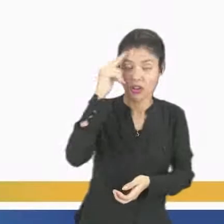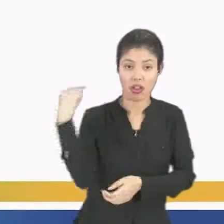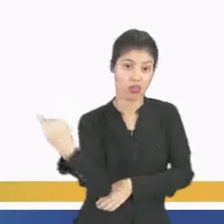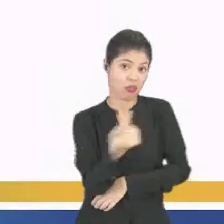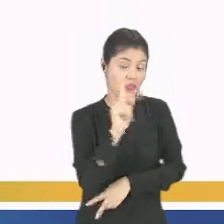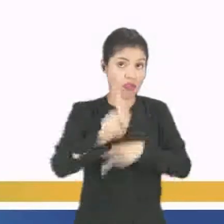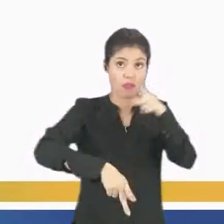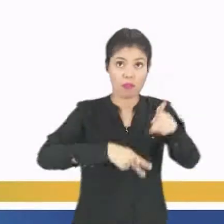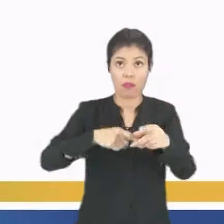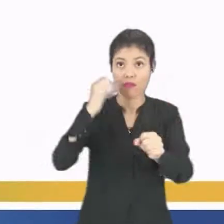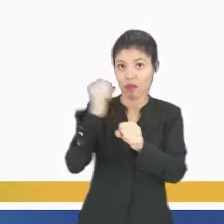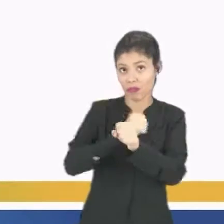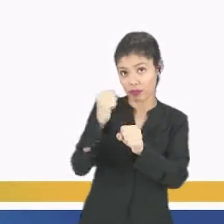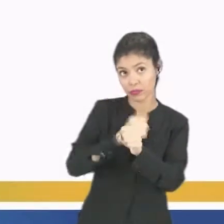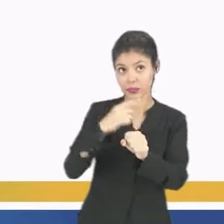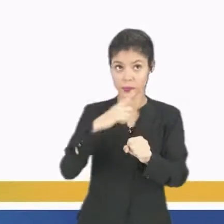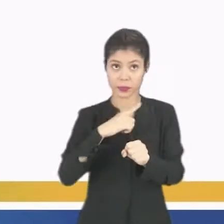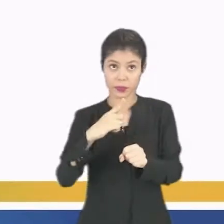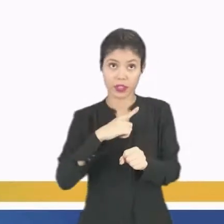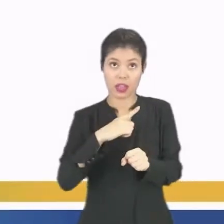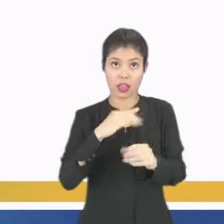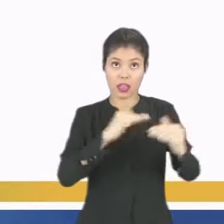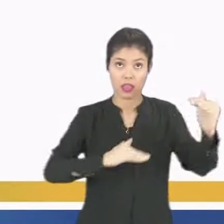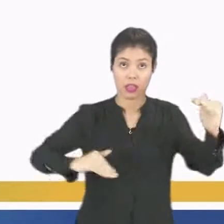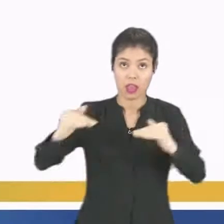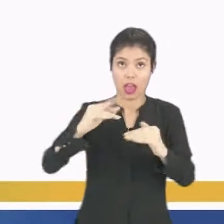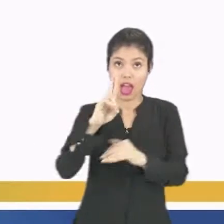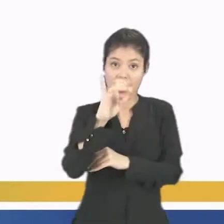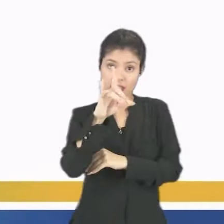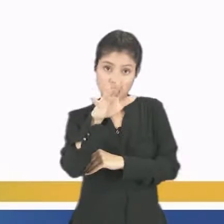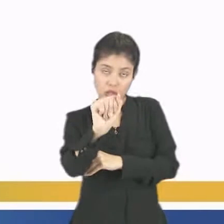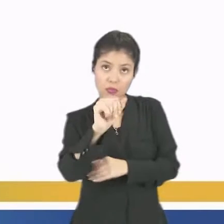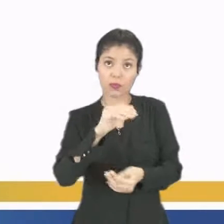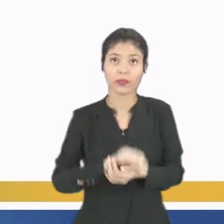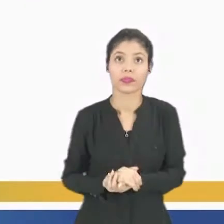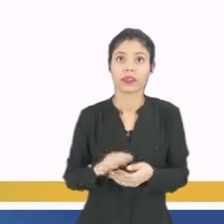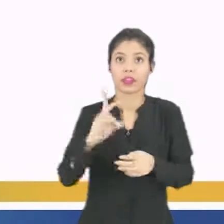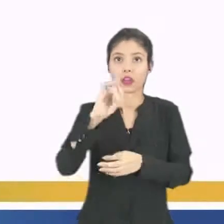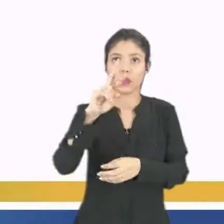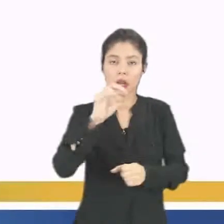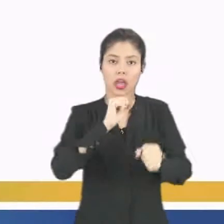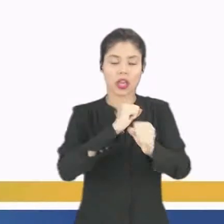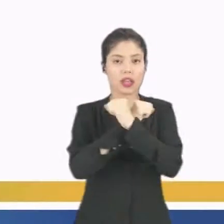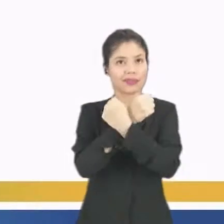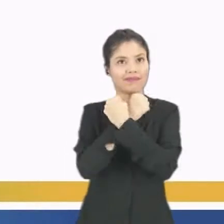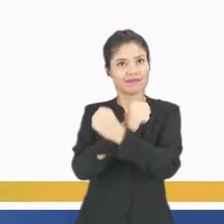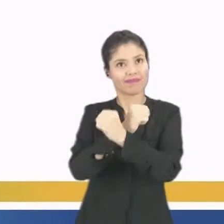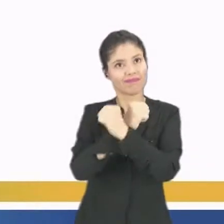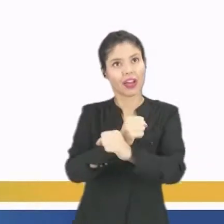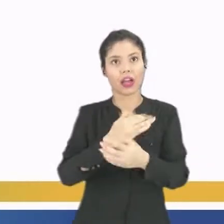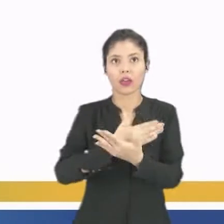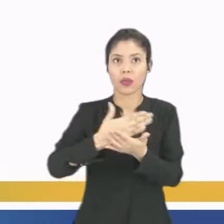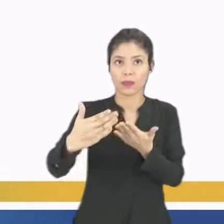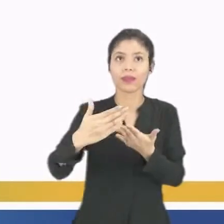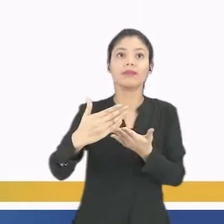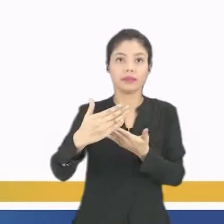foi construída tendo como um dos seus pilares o racismo e a cruel escravidão, que teve início